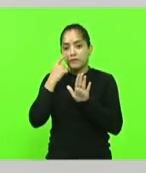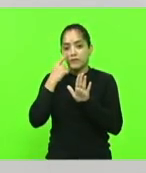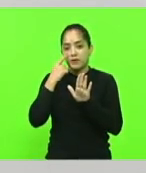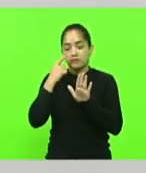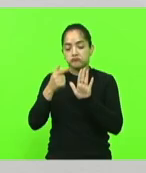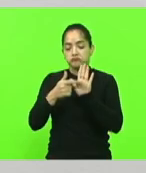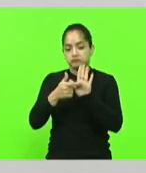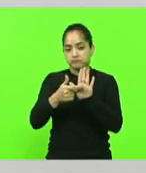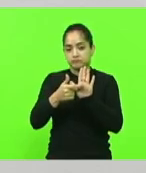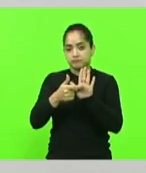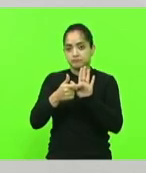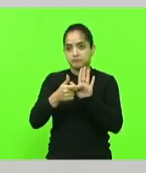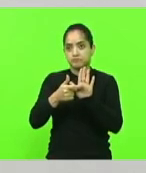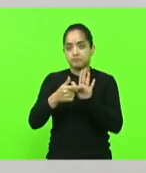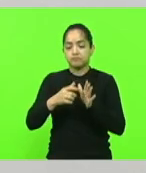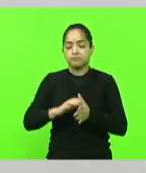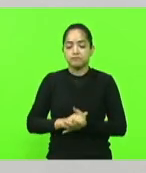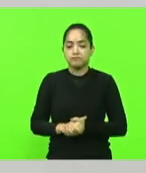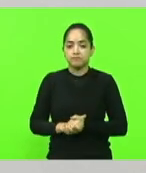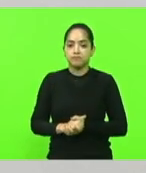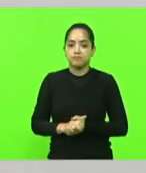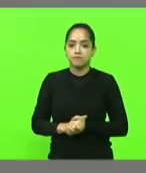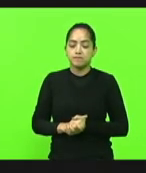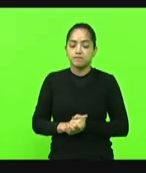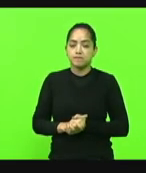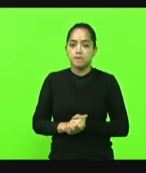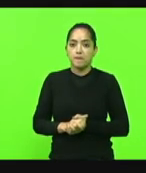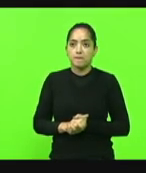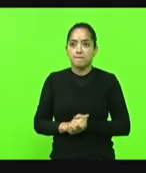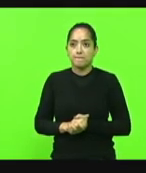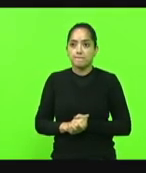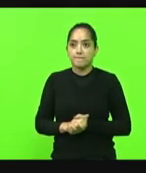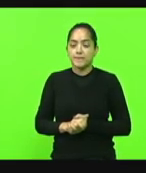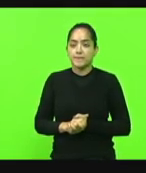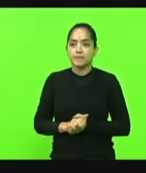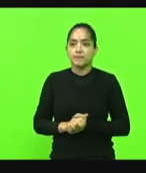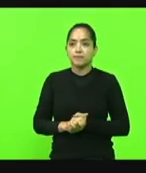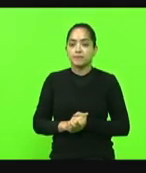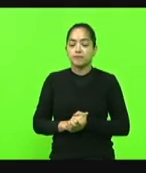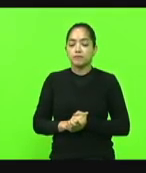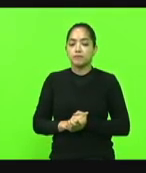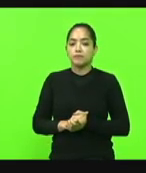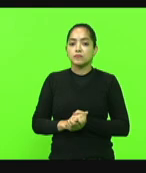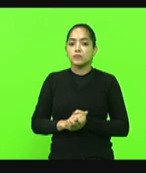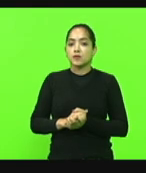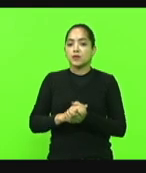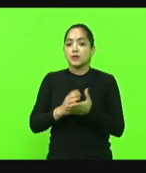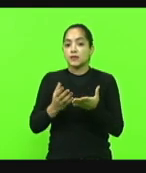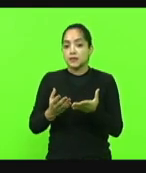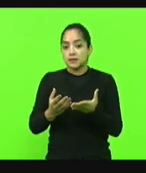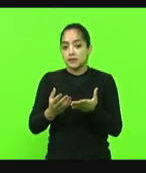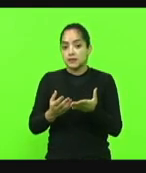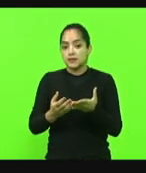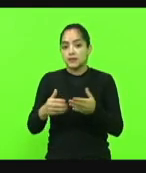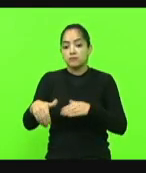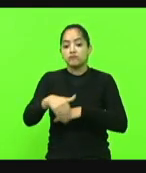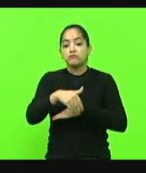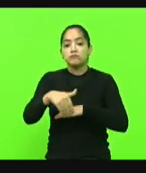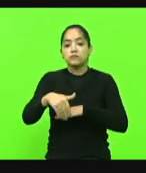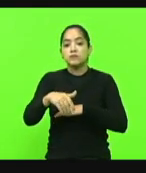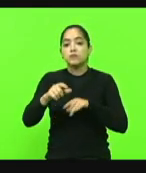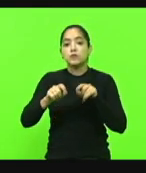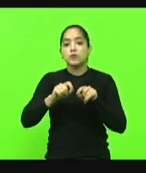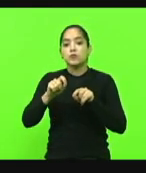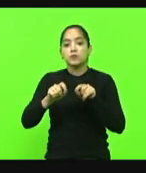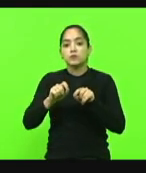na tela, que denominou a rodovia Deputado Aristides